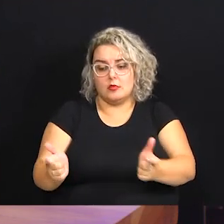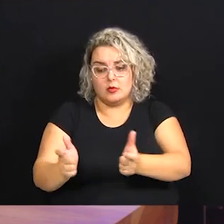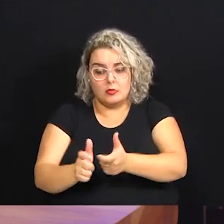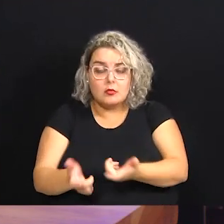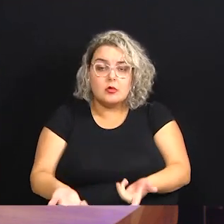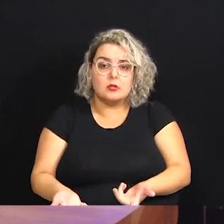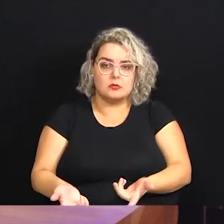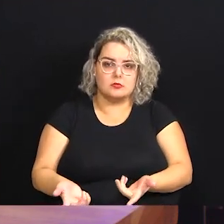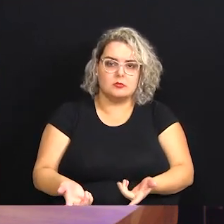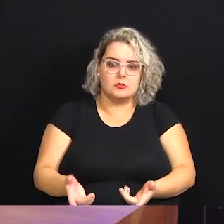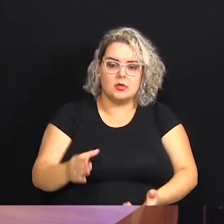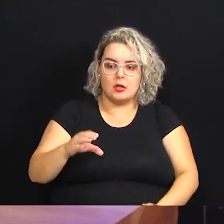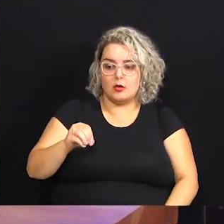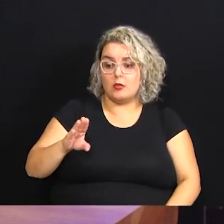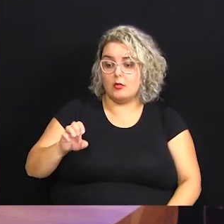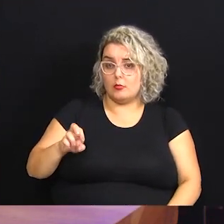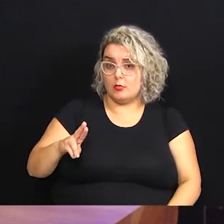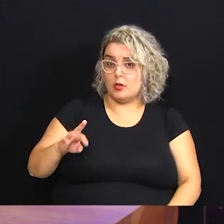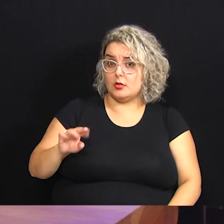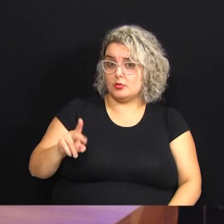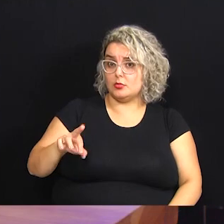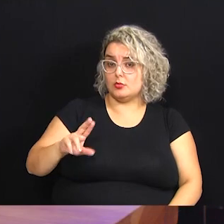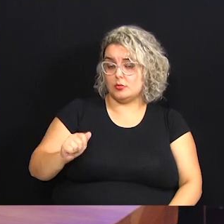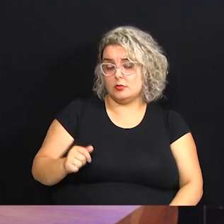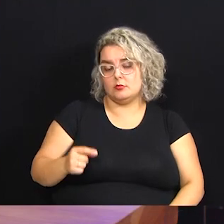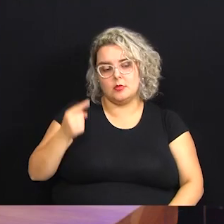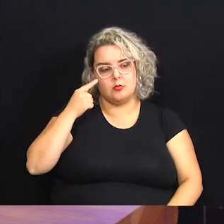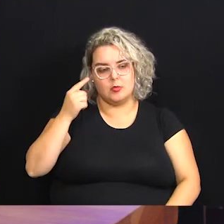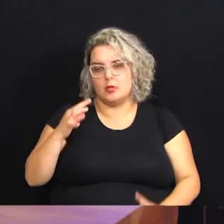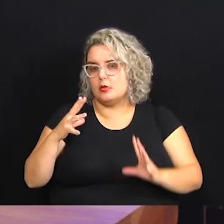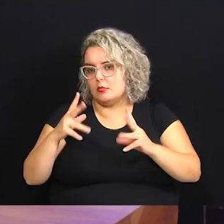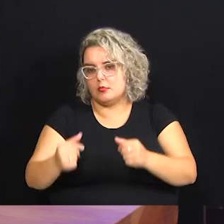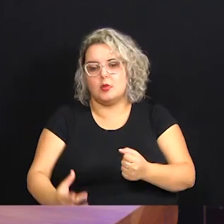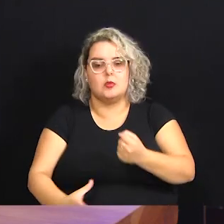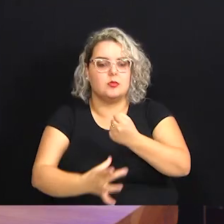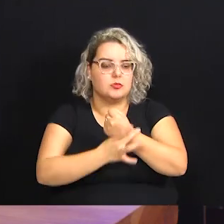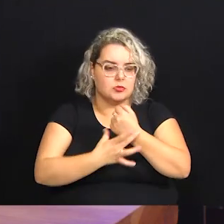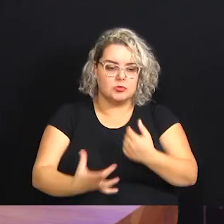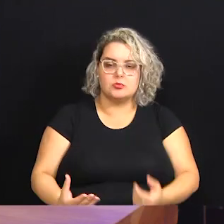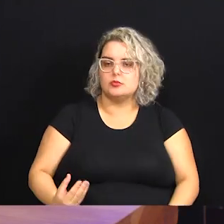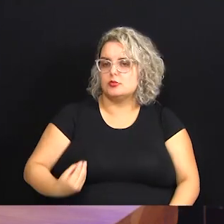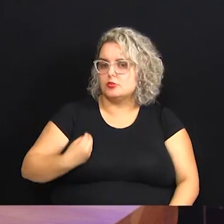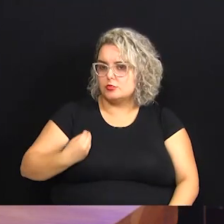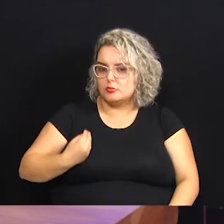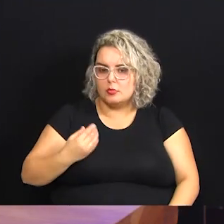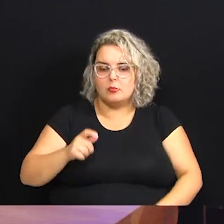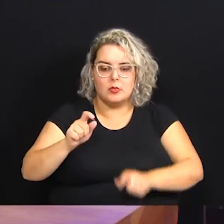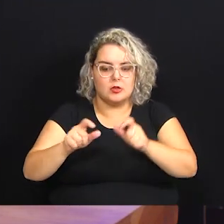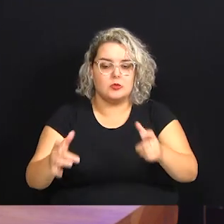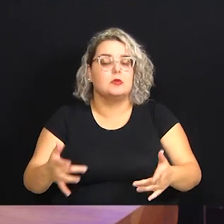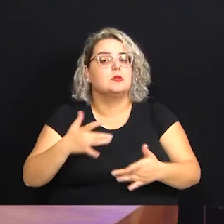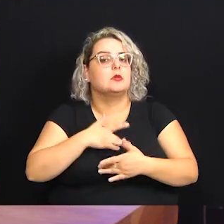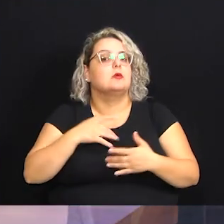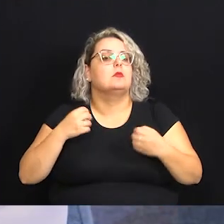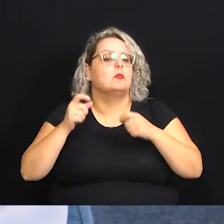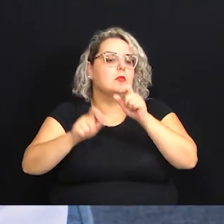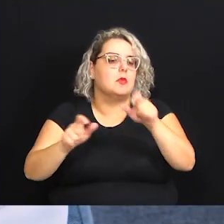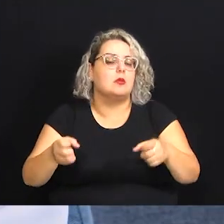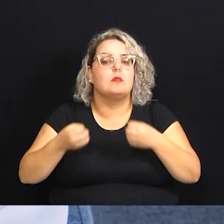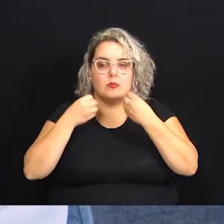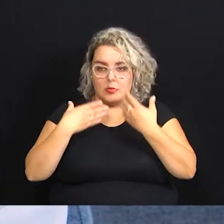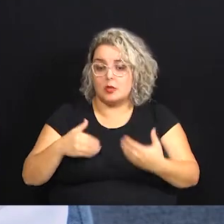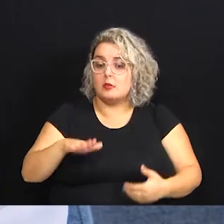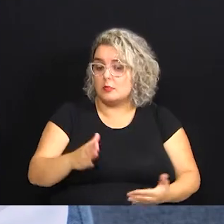reduzindo essa cobertura. Mas, em geral, o seguro de vida, para pessoas saudáveis, para pessoas que estão bem e para